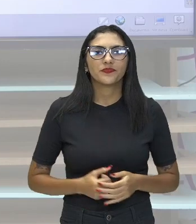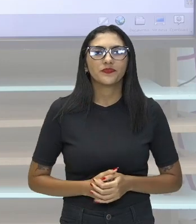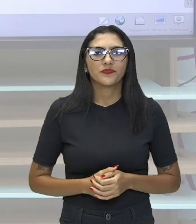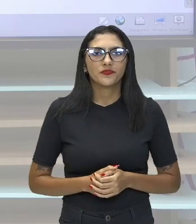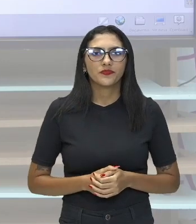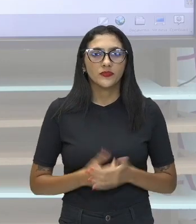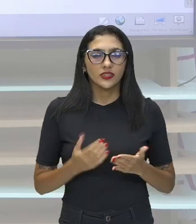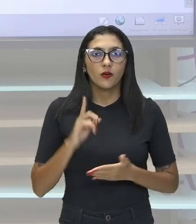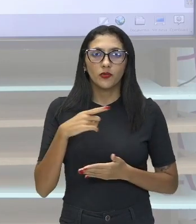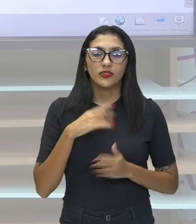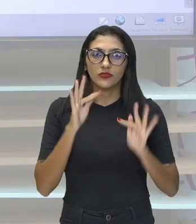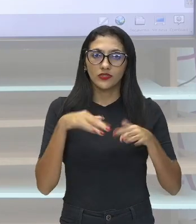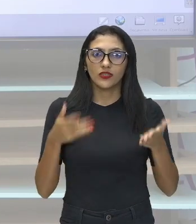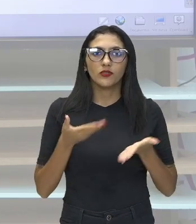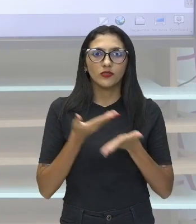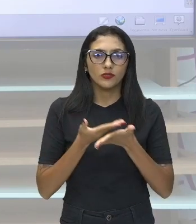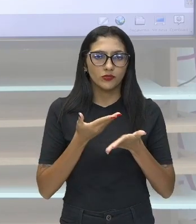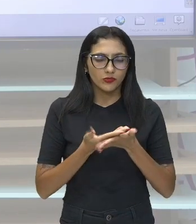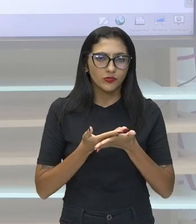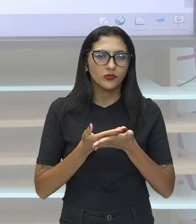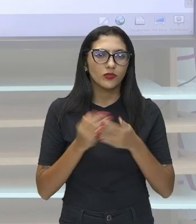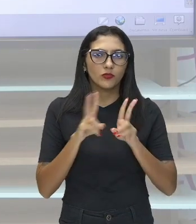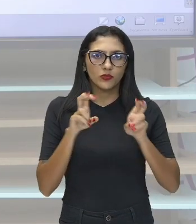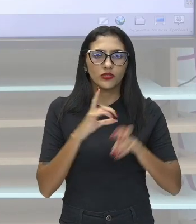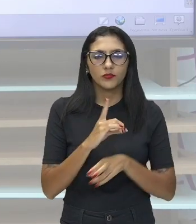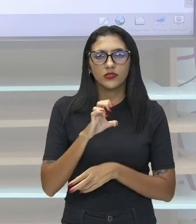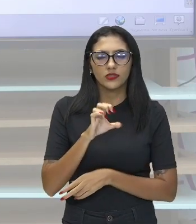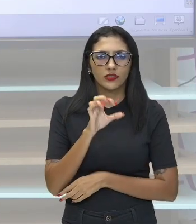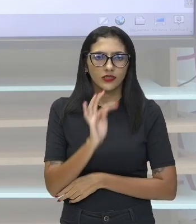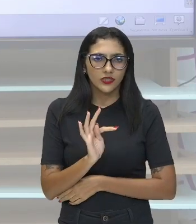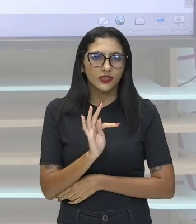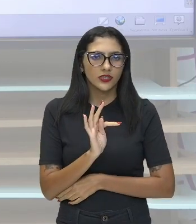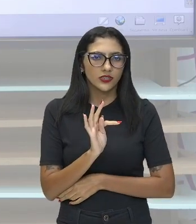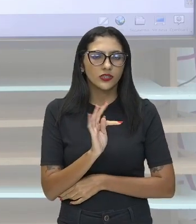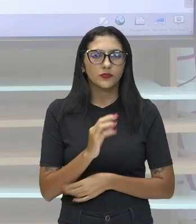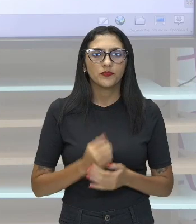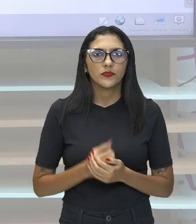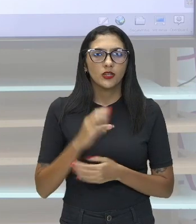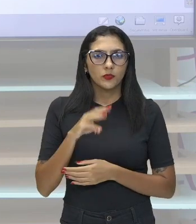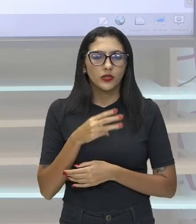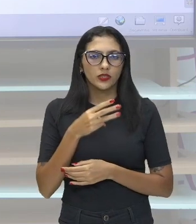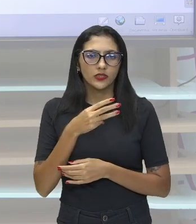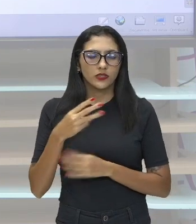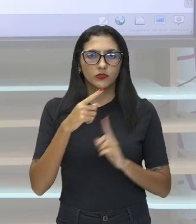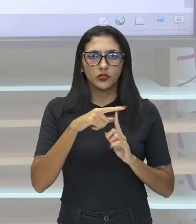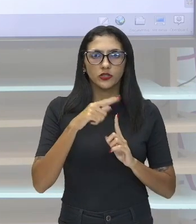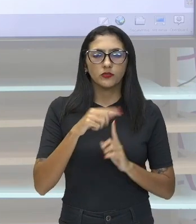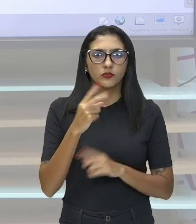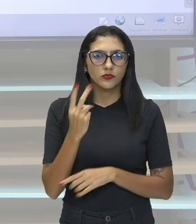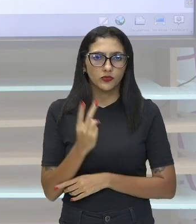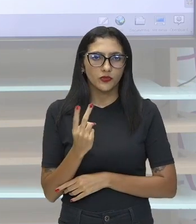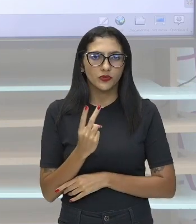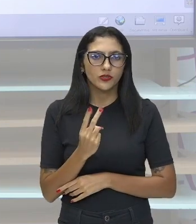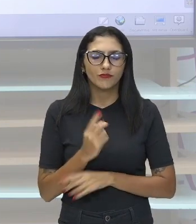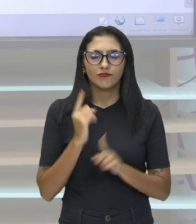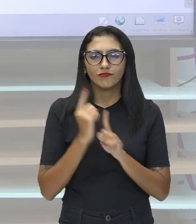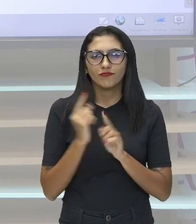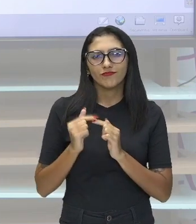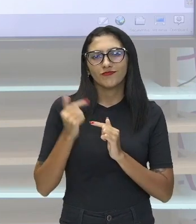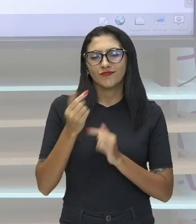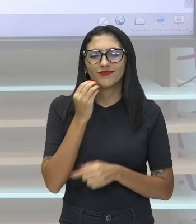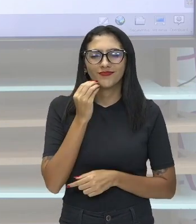isso aqui, ó, não vale, tudo bem? É apenas, estou fazendo essa consideração apenas a título